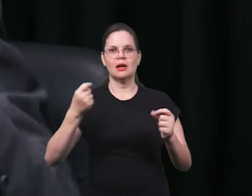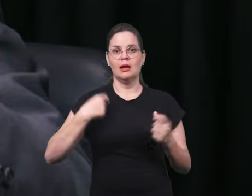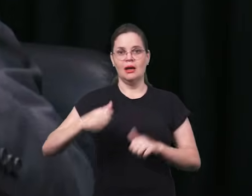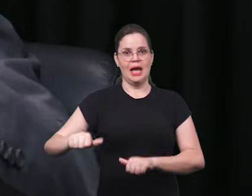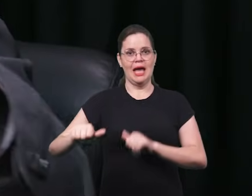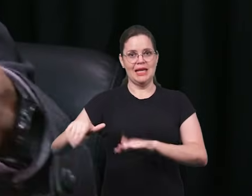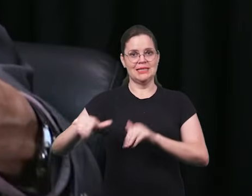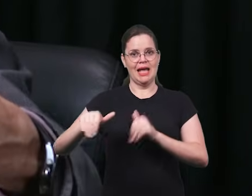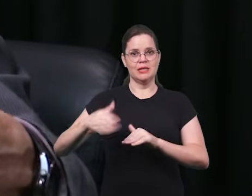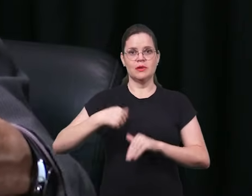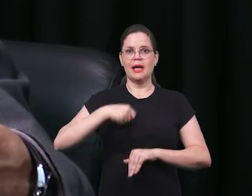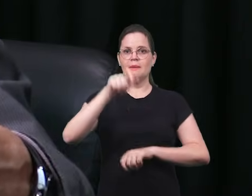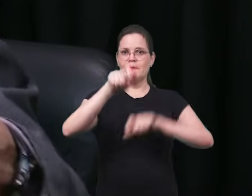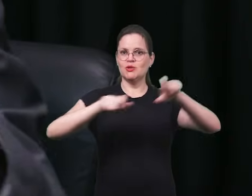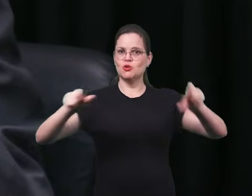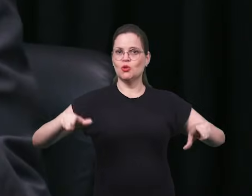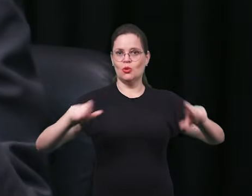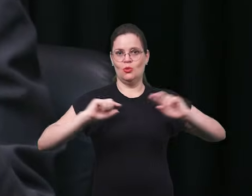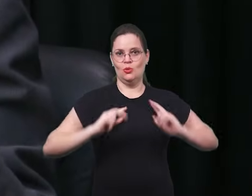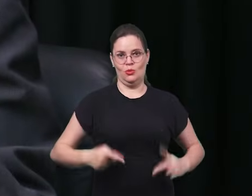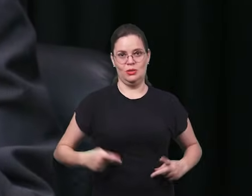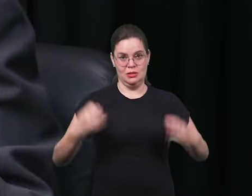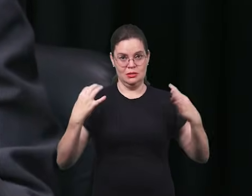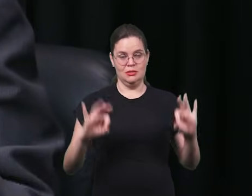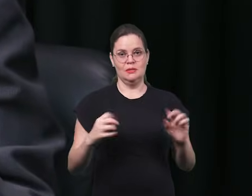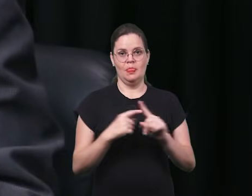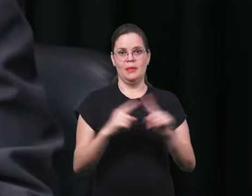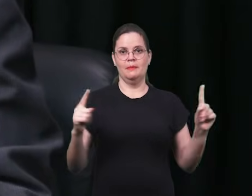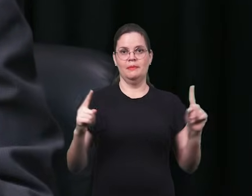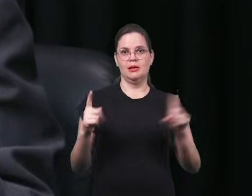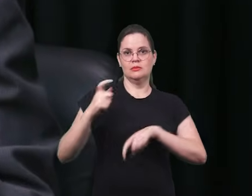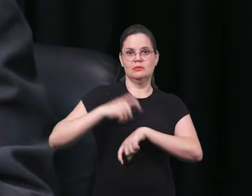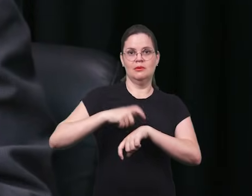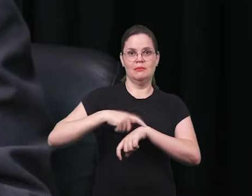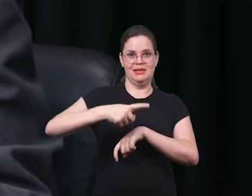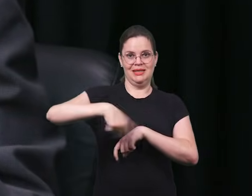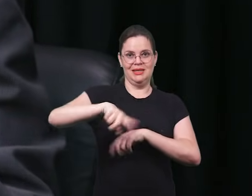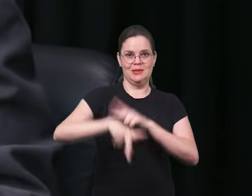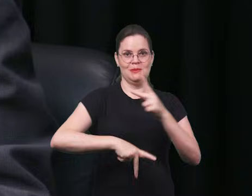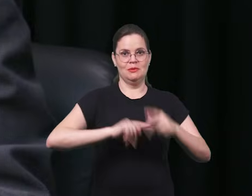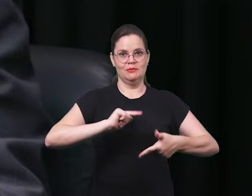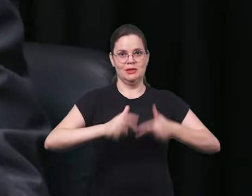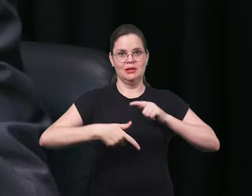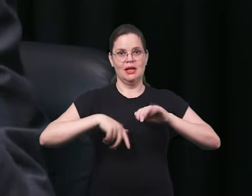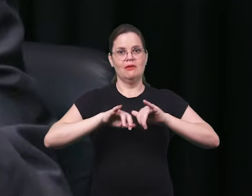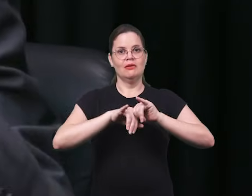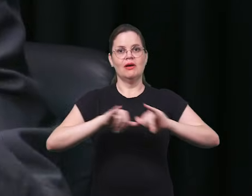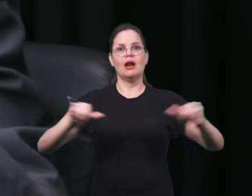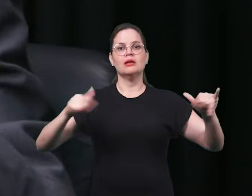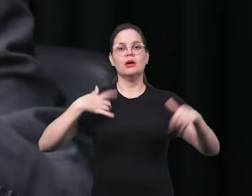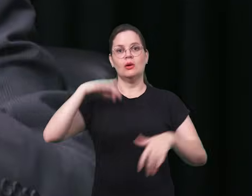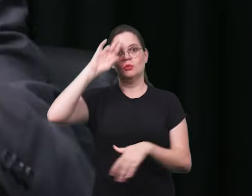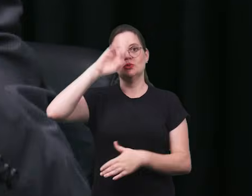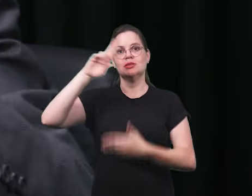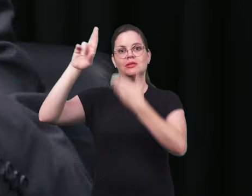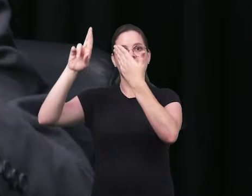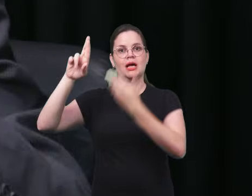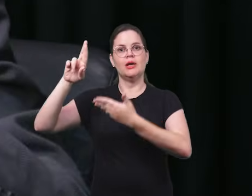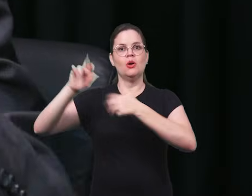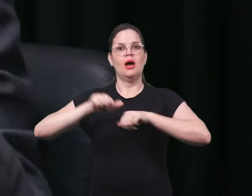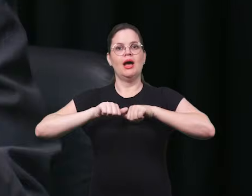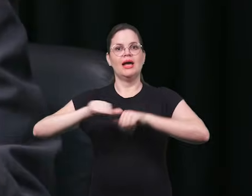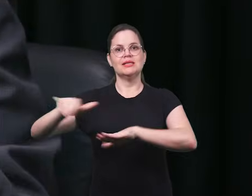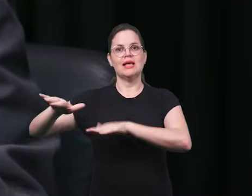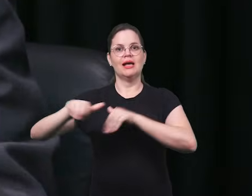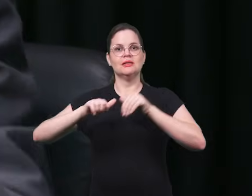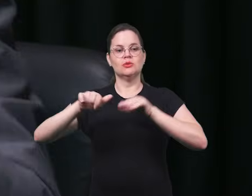é exército de homens. Sim. Mas quando eles falavam o Senhor dos exércitos, certamente estava na